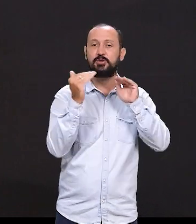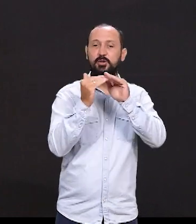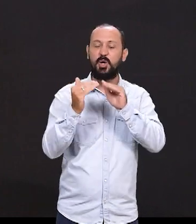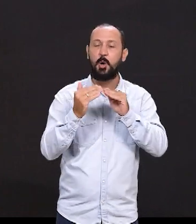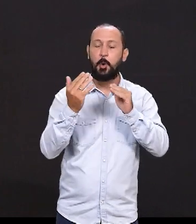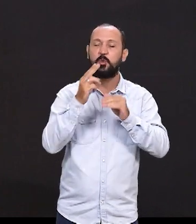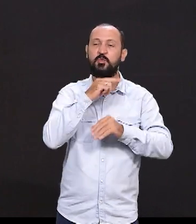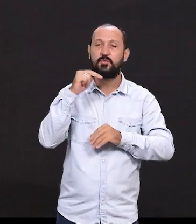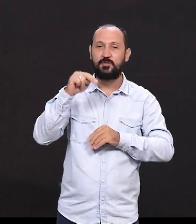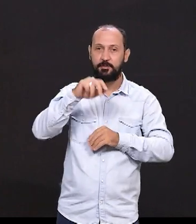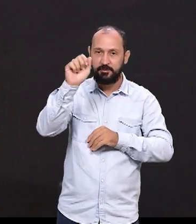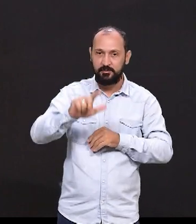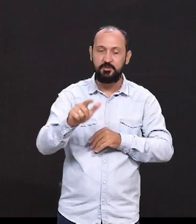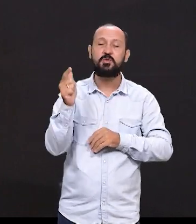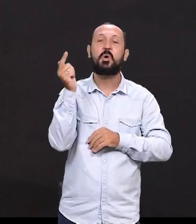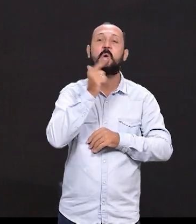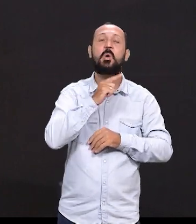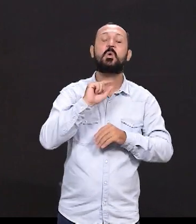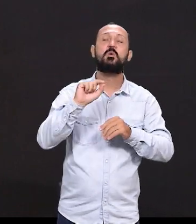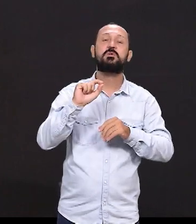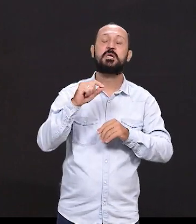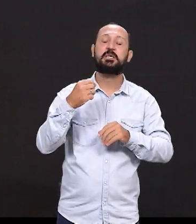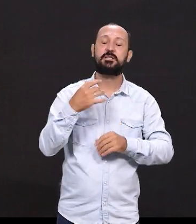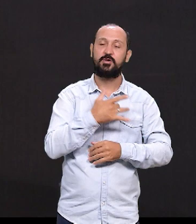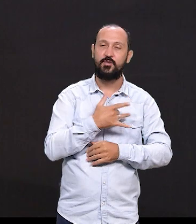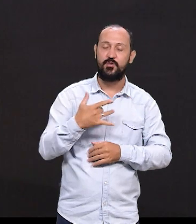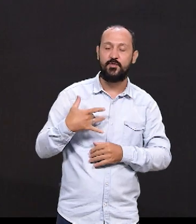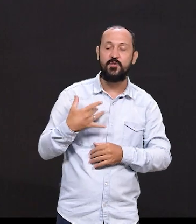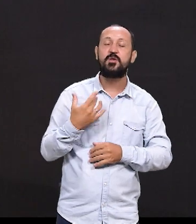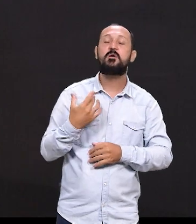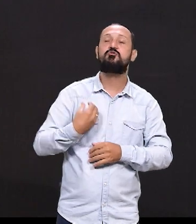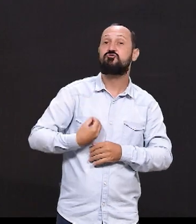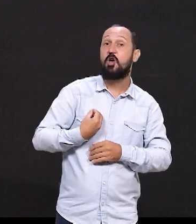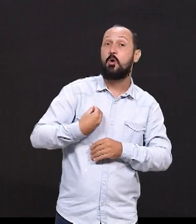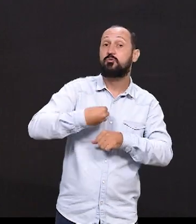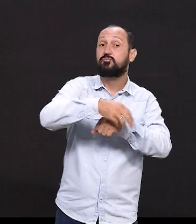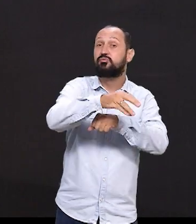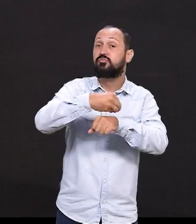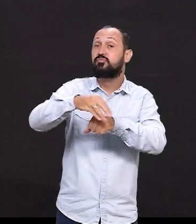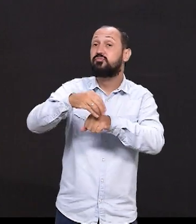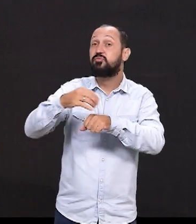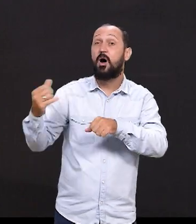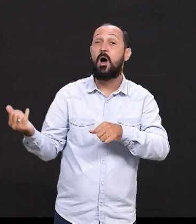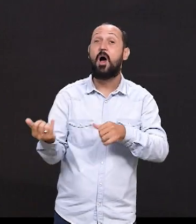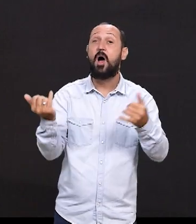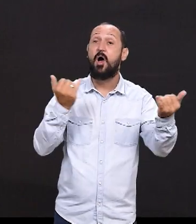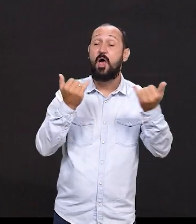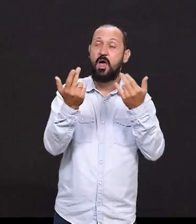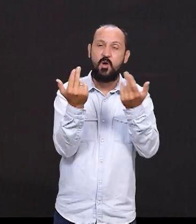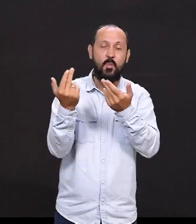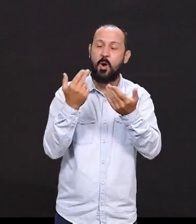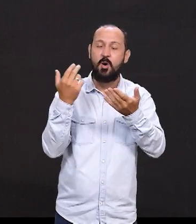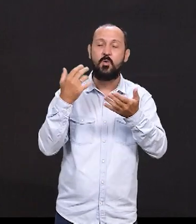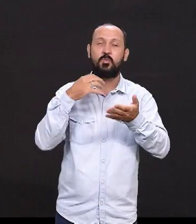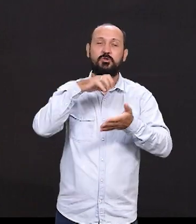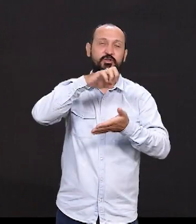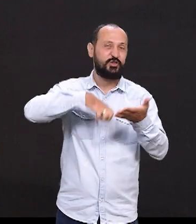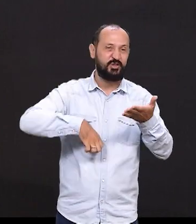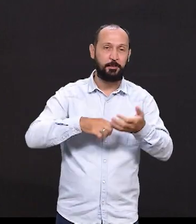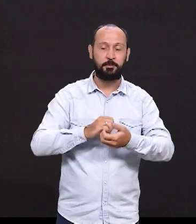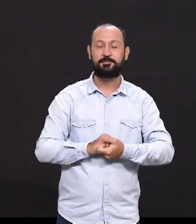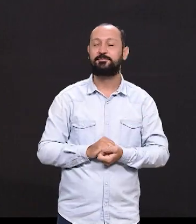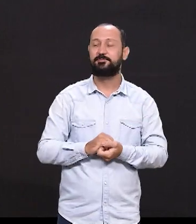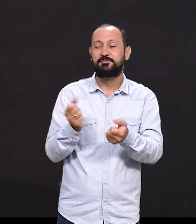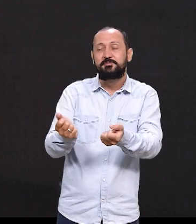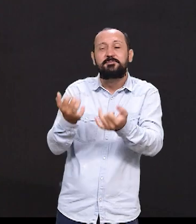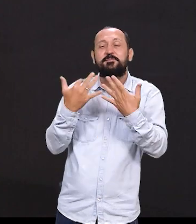acessível e convencendo as pessoas ainda mais nesse Novembro Azul a gente leva vida pras pessoas porque a informação ela